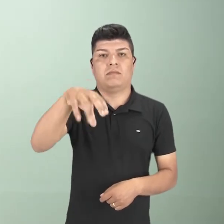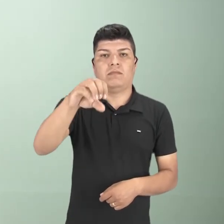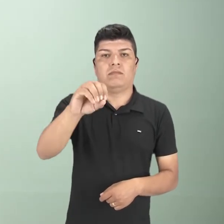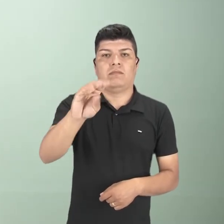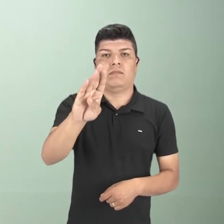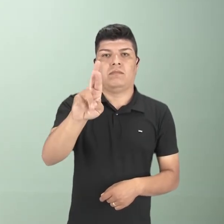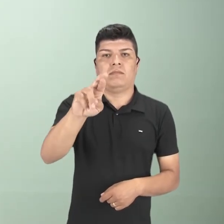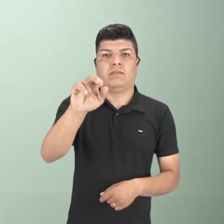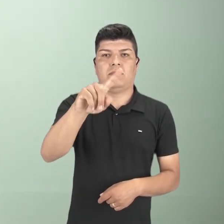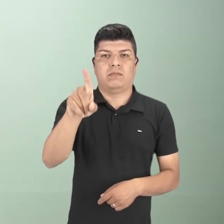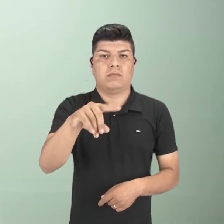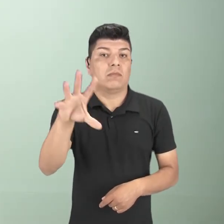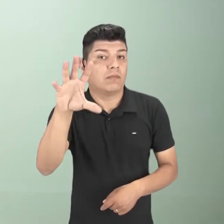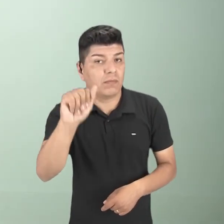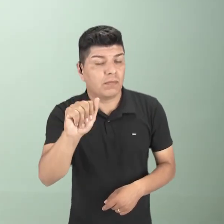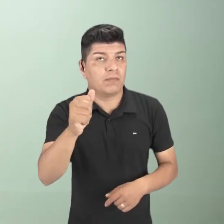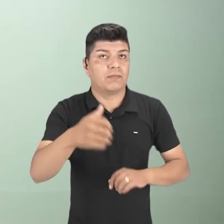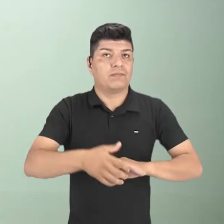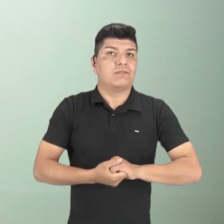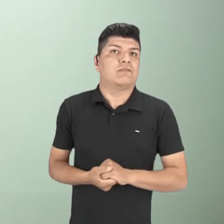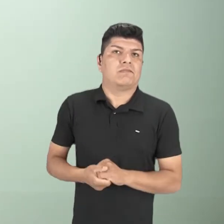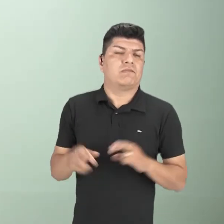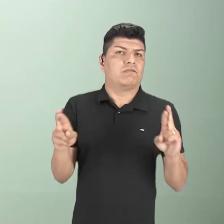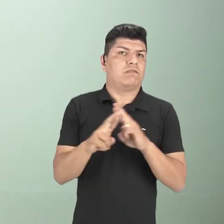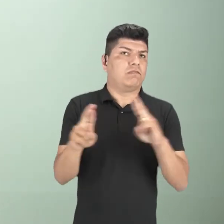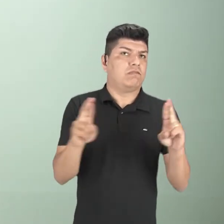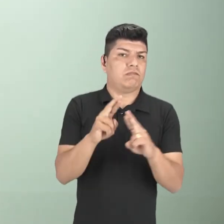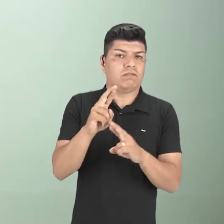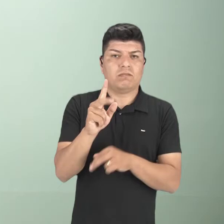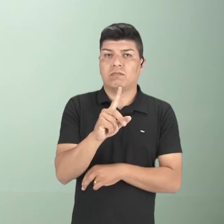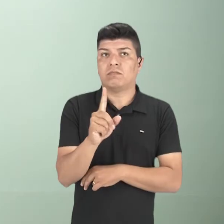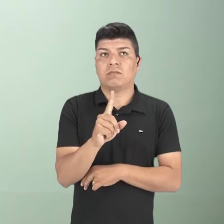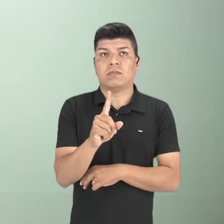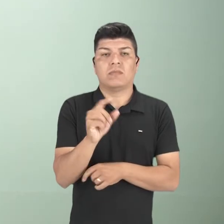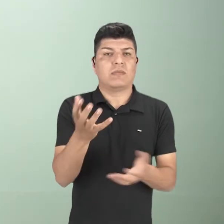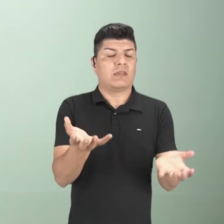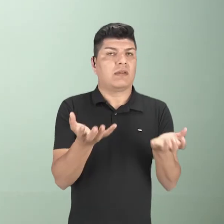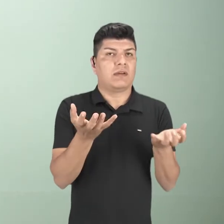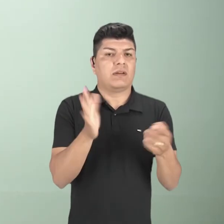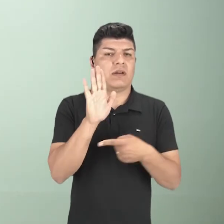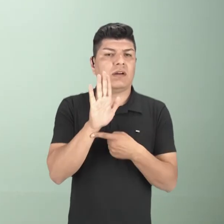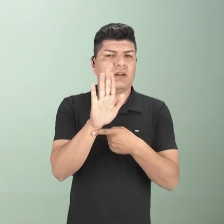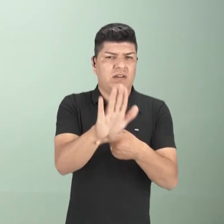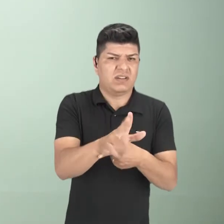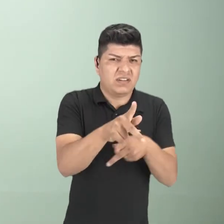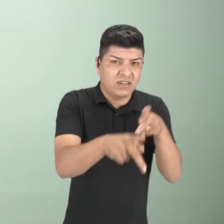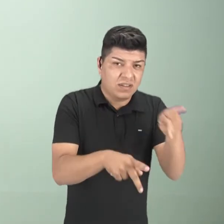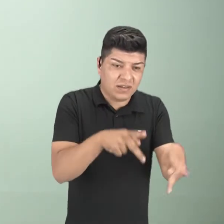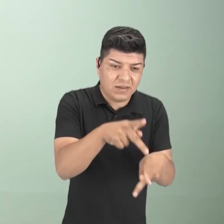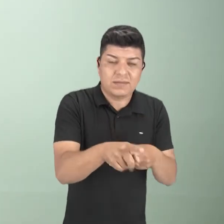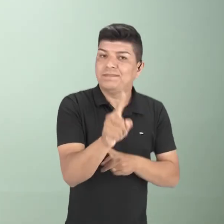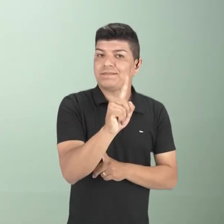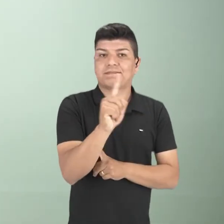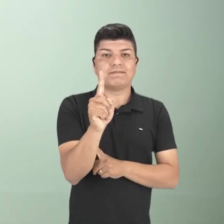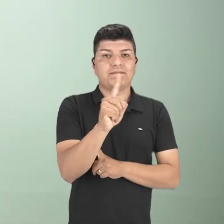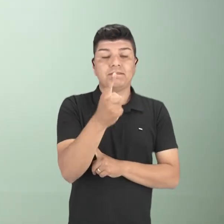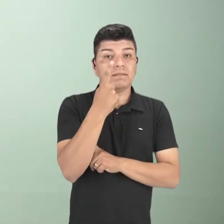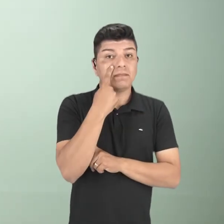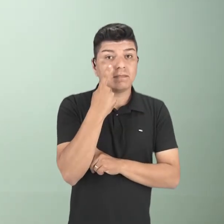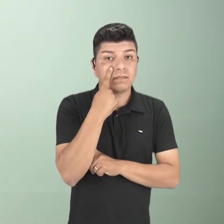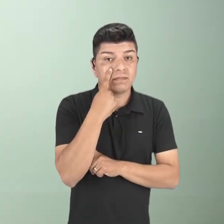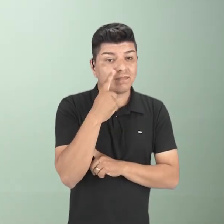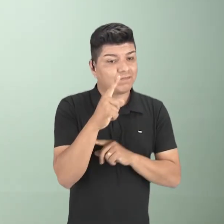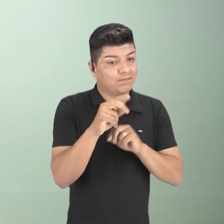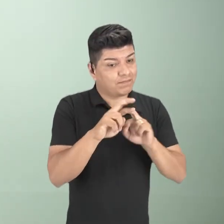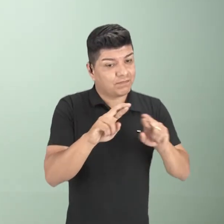não foi, vamos dizer assim, relacionada a querer ajudar o povo. Você já observa por aí, pelo